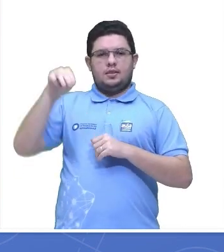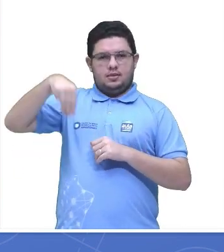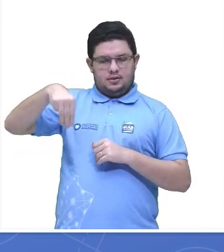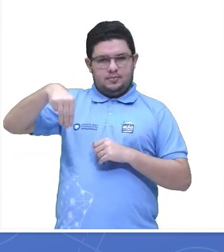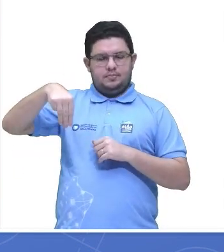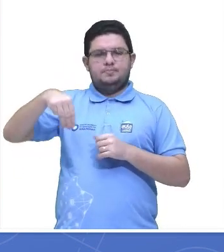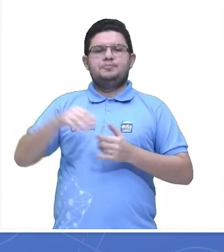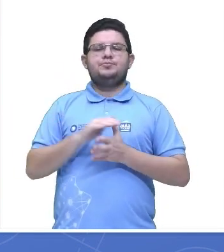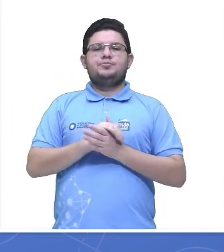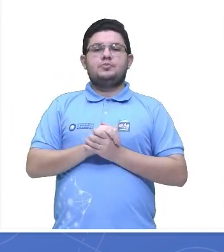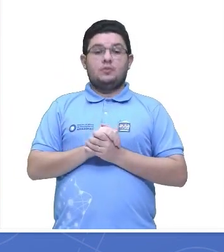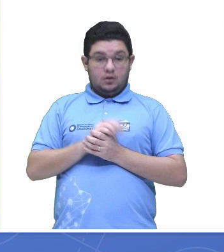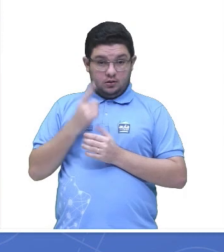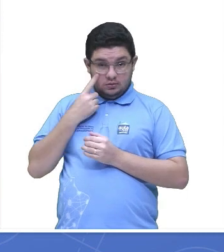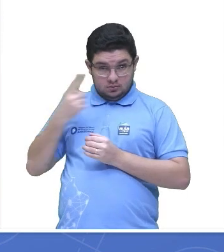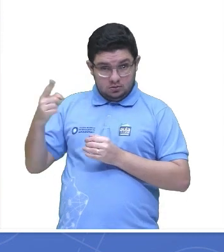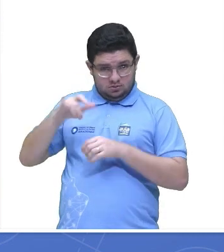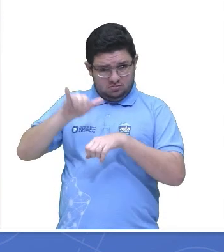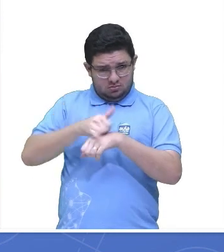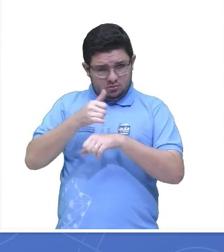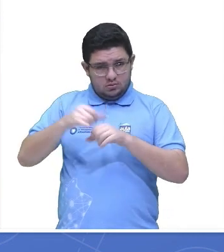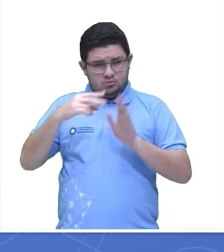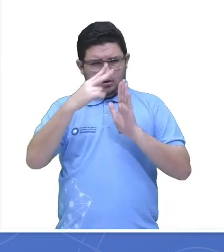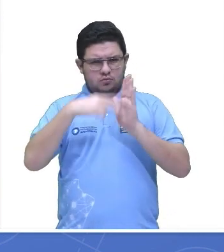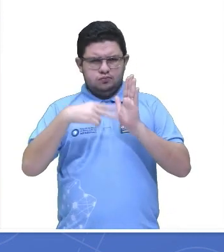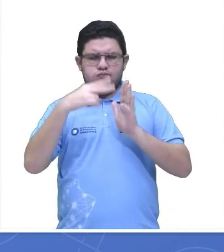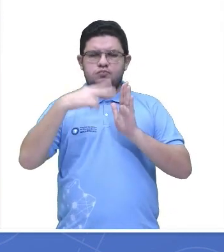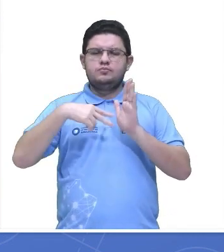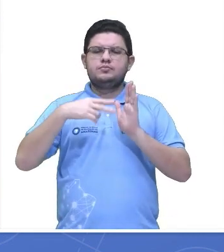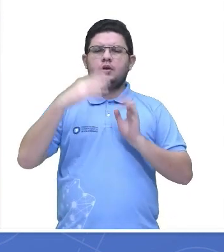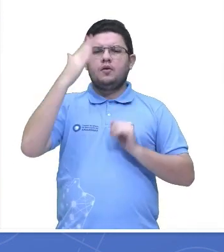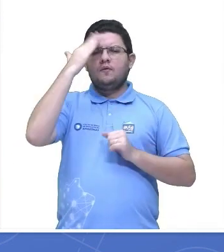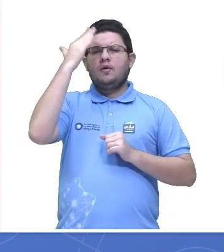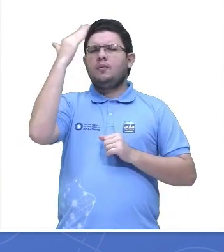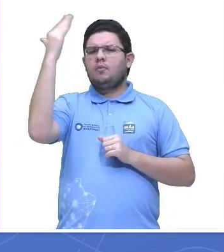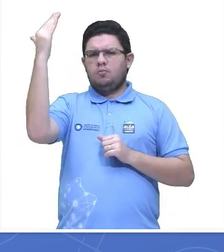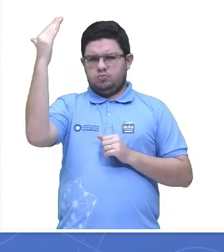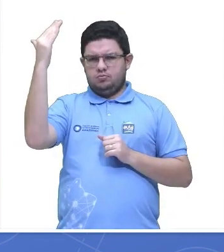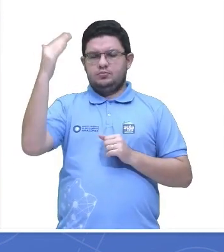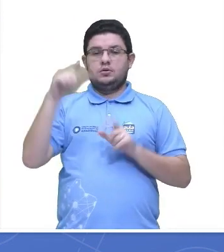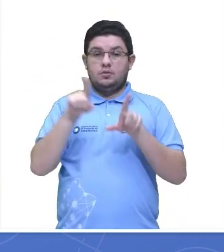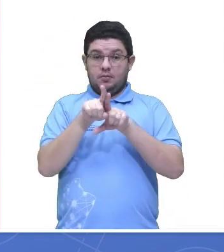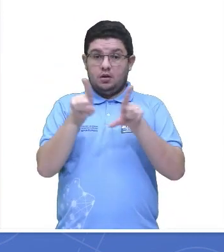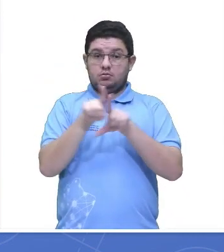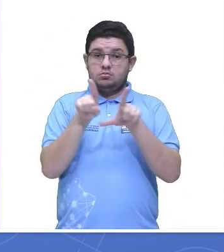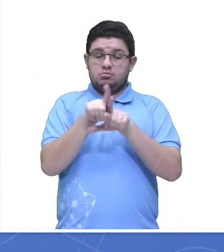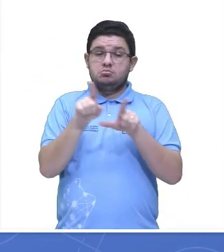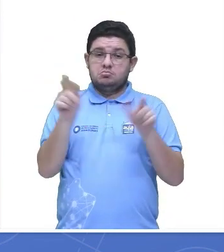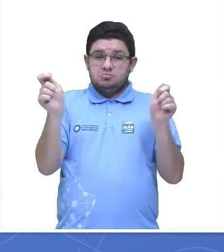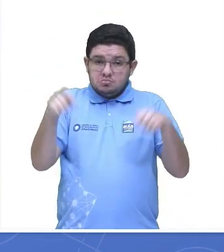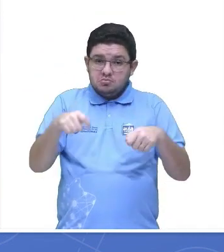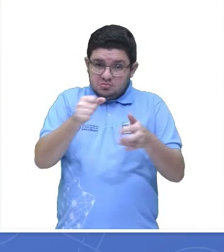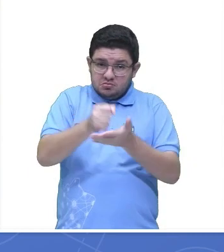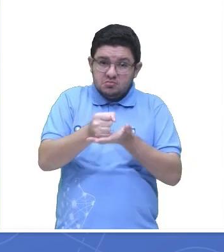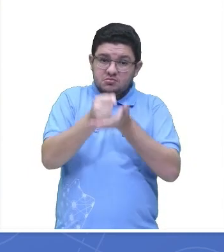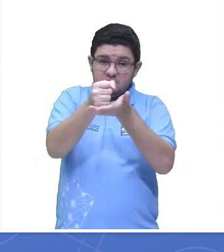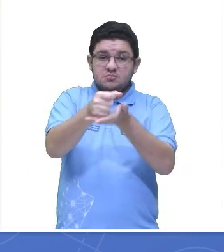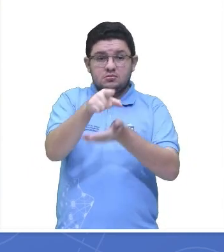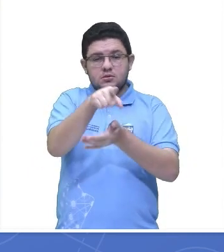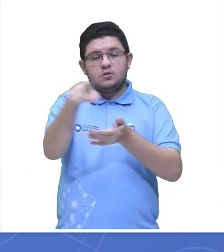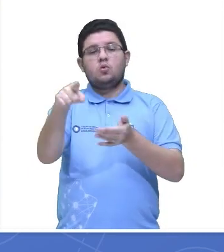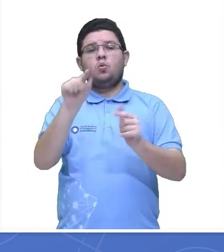uma estratégia de leitura bastante conhecida e também bastante útil, especialmente aí quando vocês se depararem, com